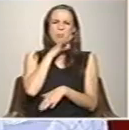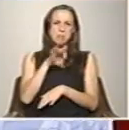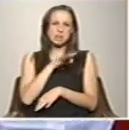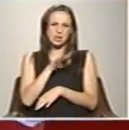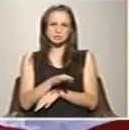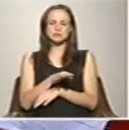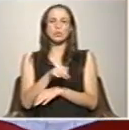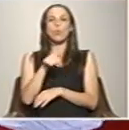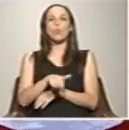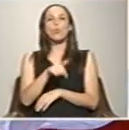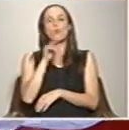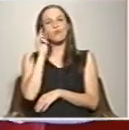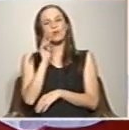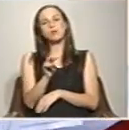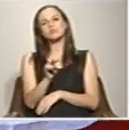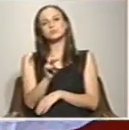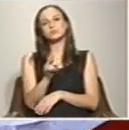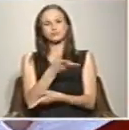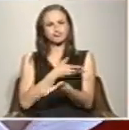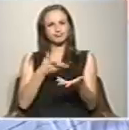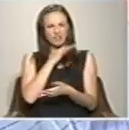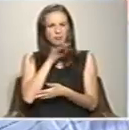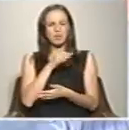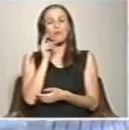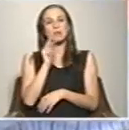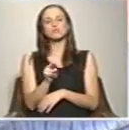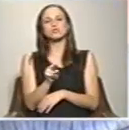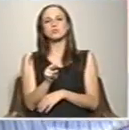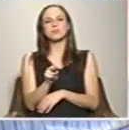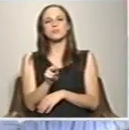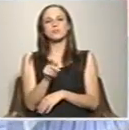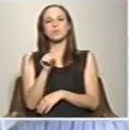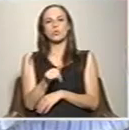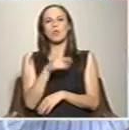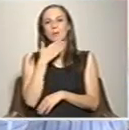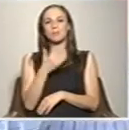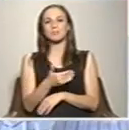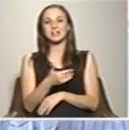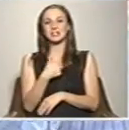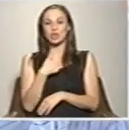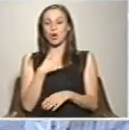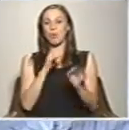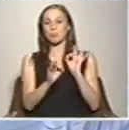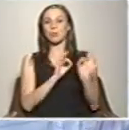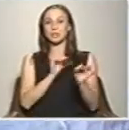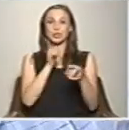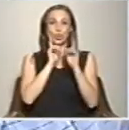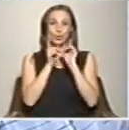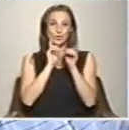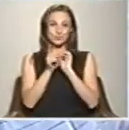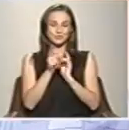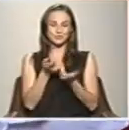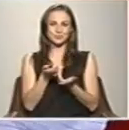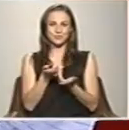vemos, e há muitas, a experiência que tenho muitas vezes é em curso de preparação para noivos, e é curioso verificar em